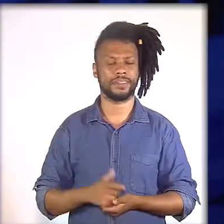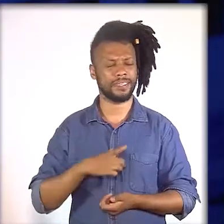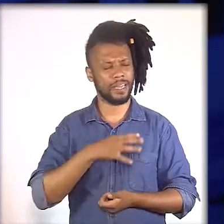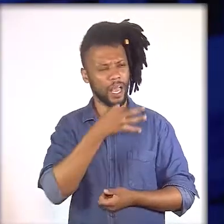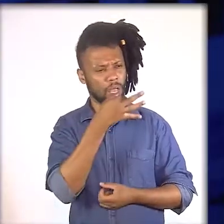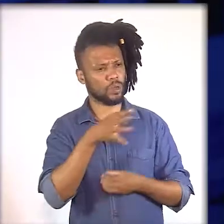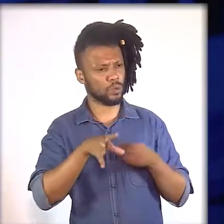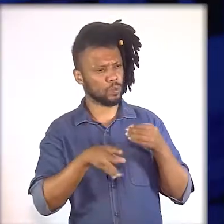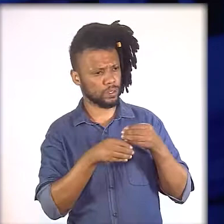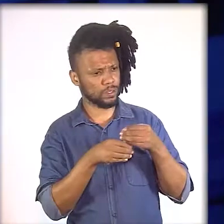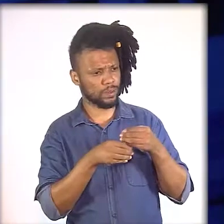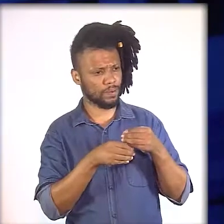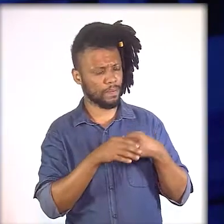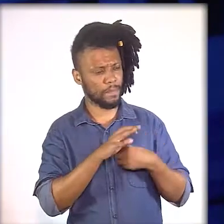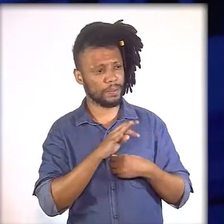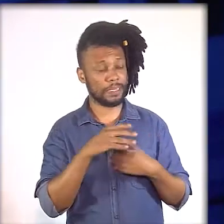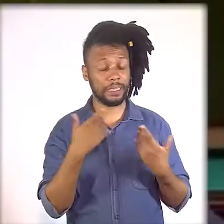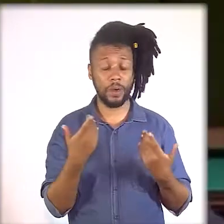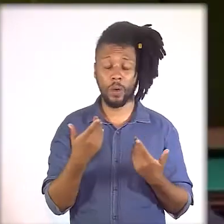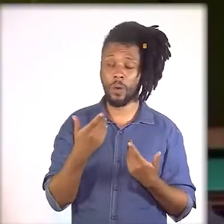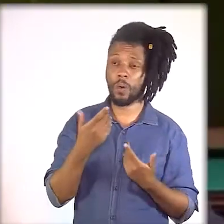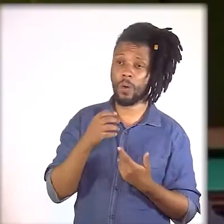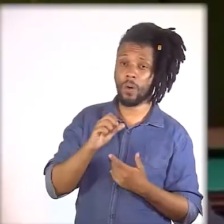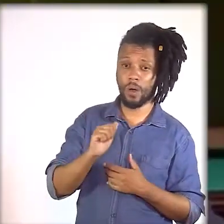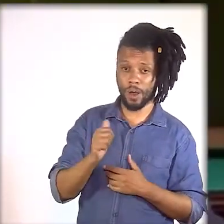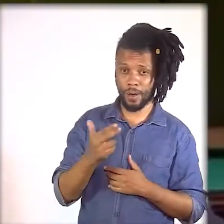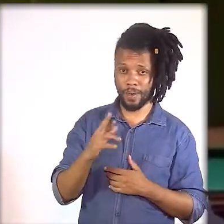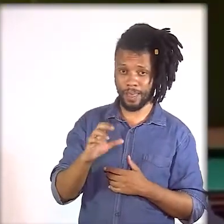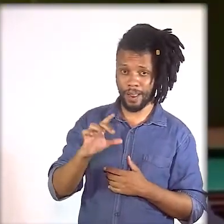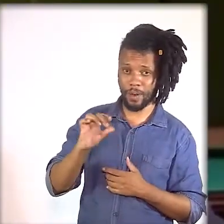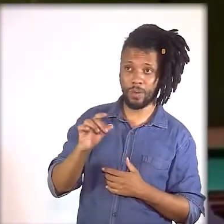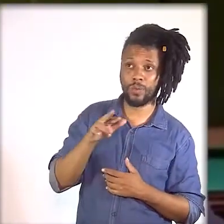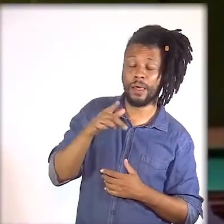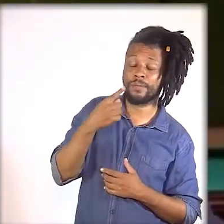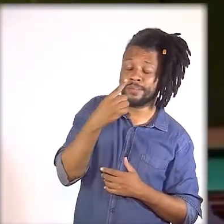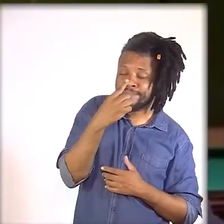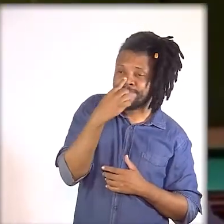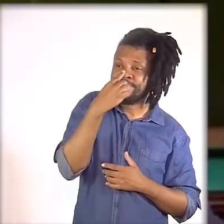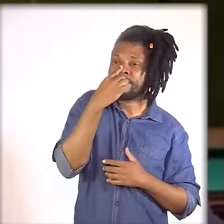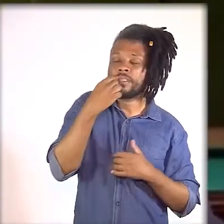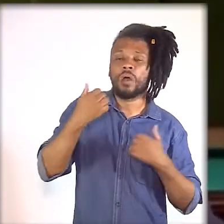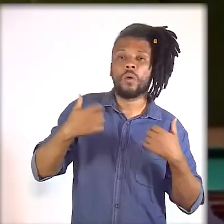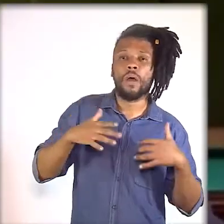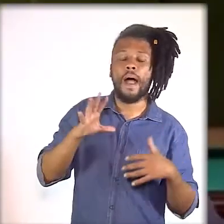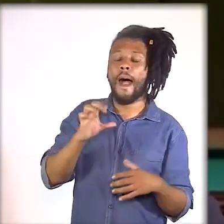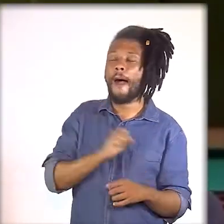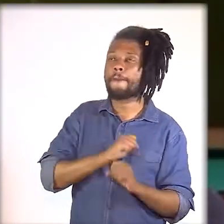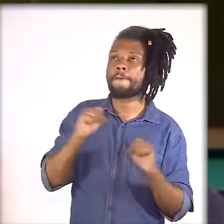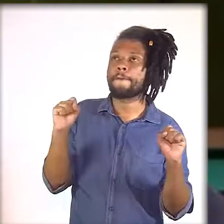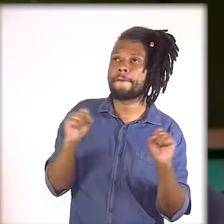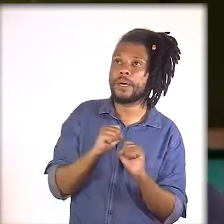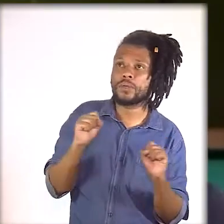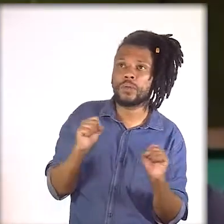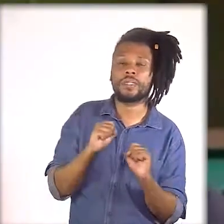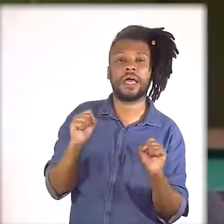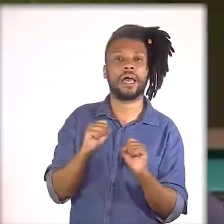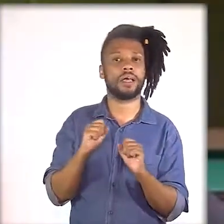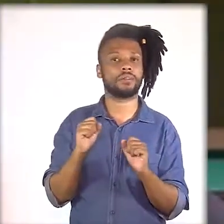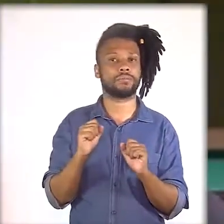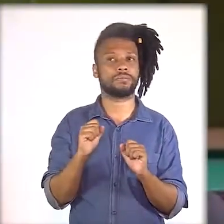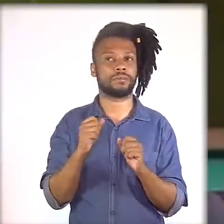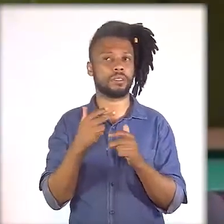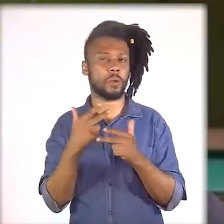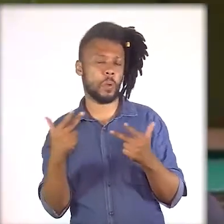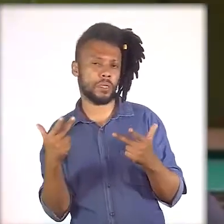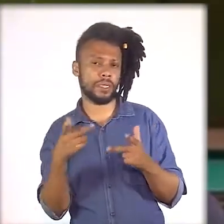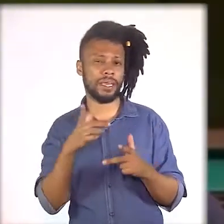Você tem alguma sugestão, Beto? O Aurélio assim, não era muito afeto ao anglicismo, ele não era apaixonado por